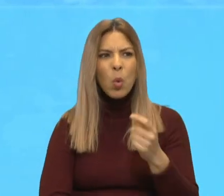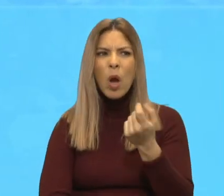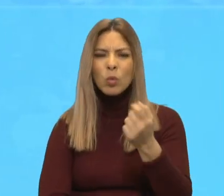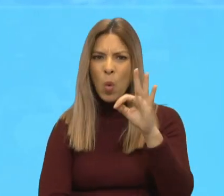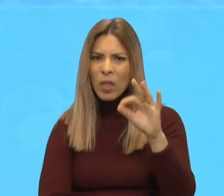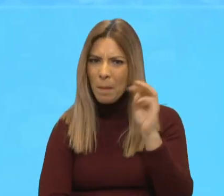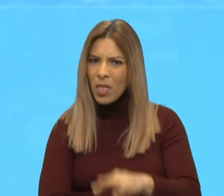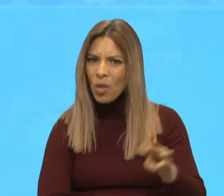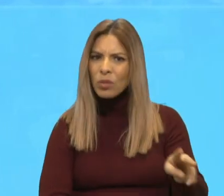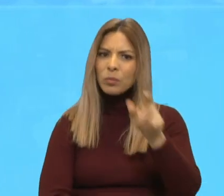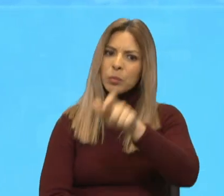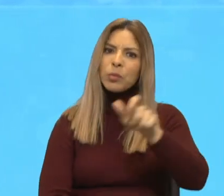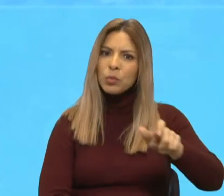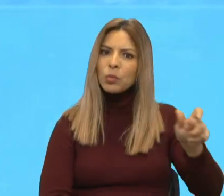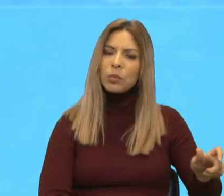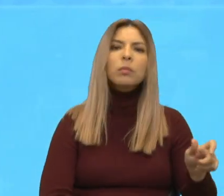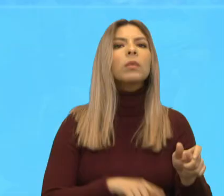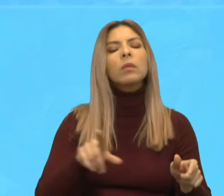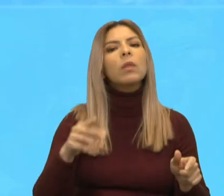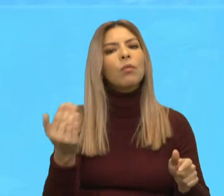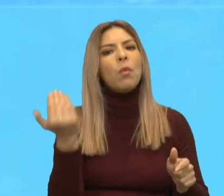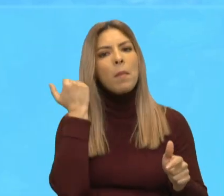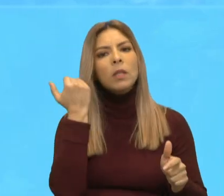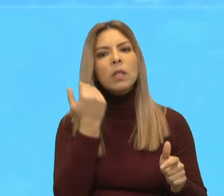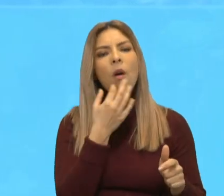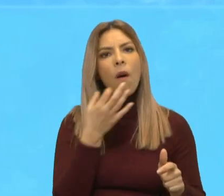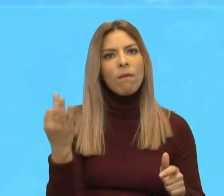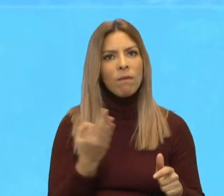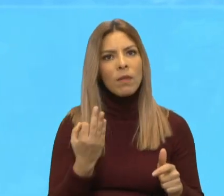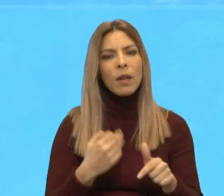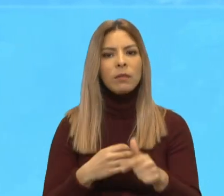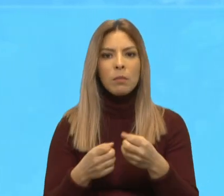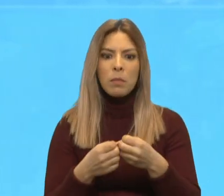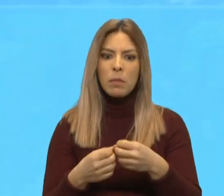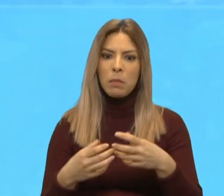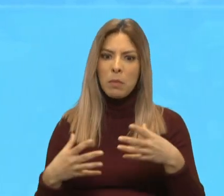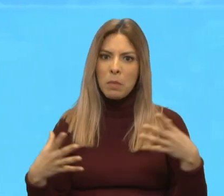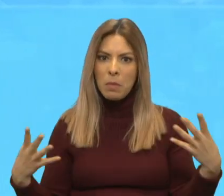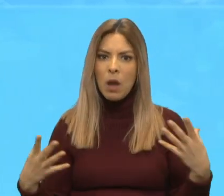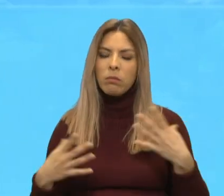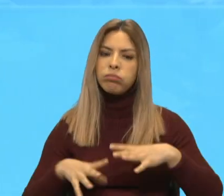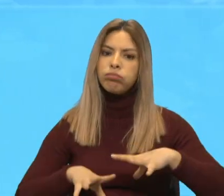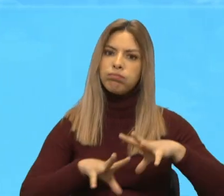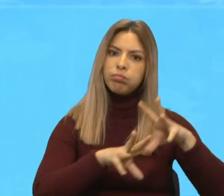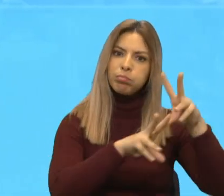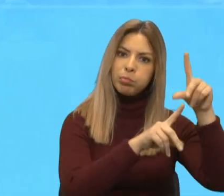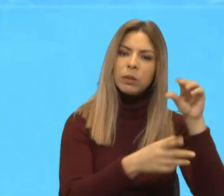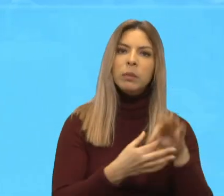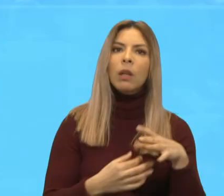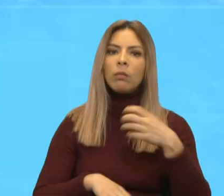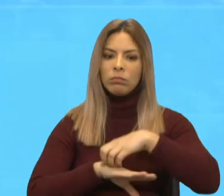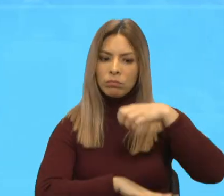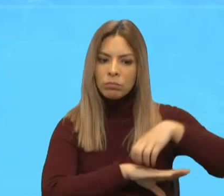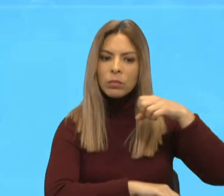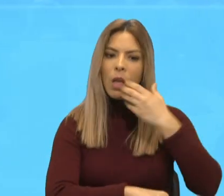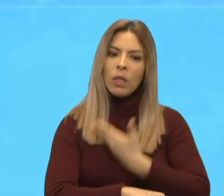tem. Em todo caso, e das informações que fomos recolhendo, vemos uma diocese em crescimento, seja por reabilitação de edifícios antigos, seja